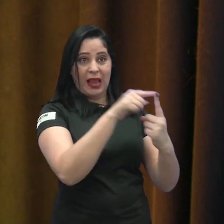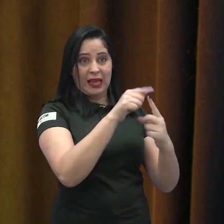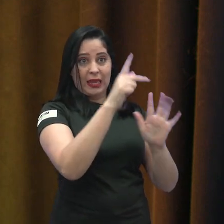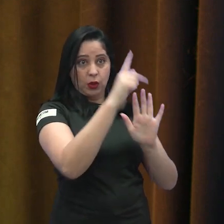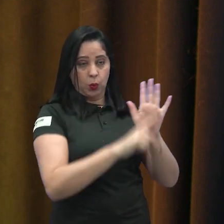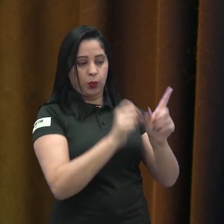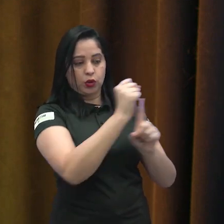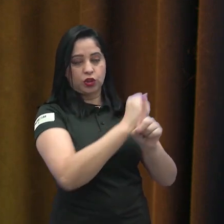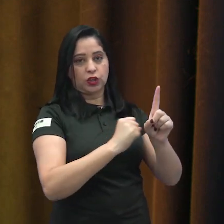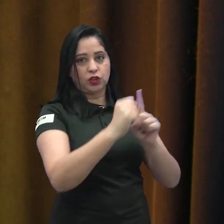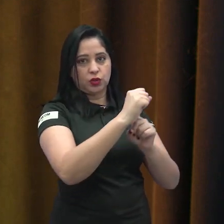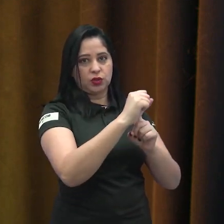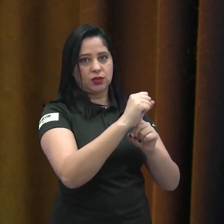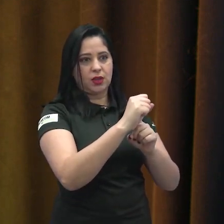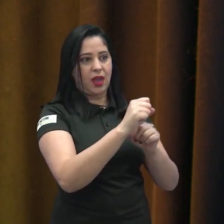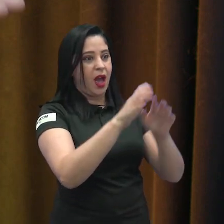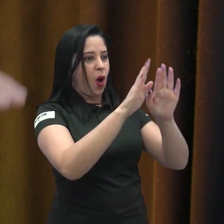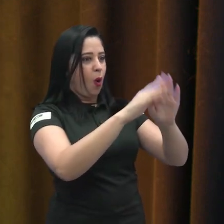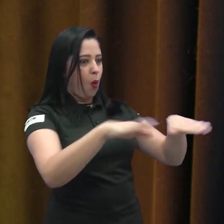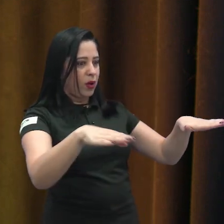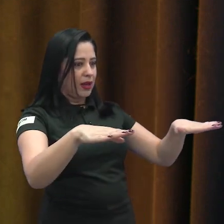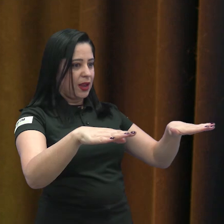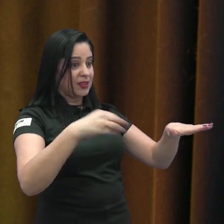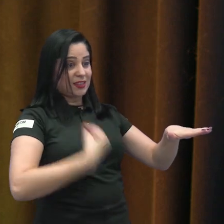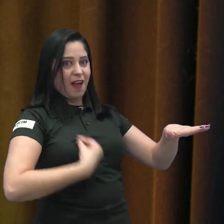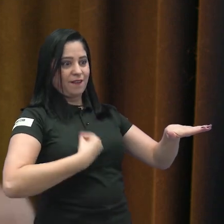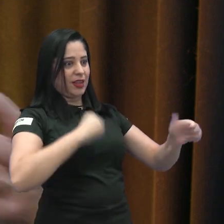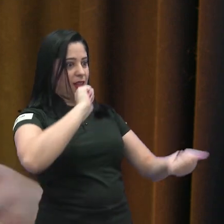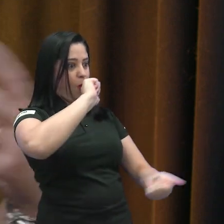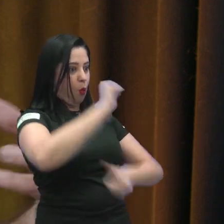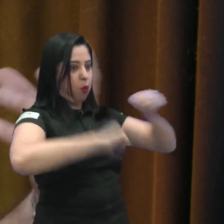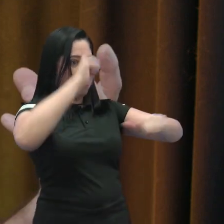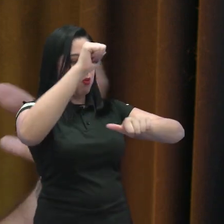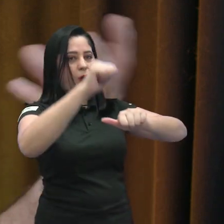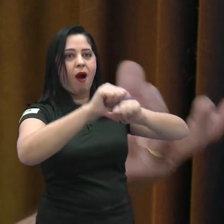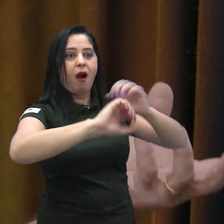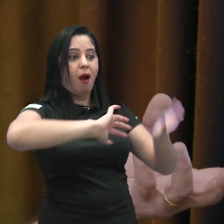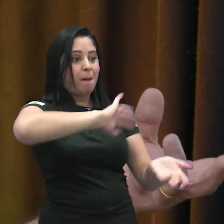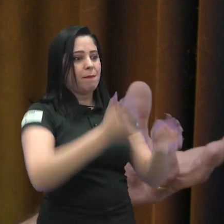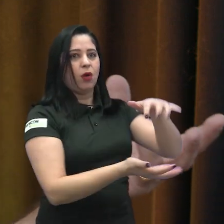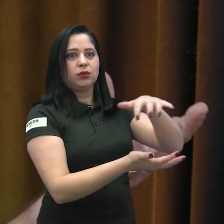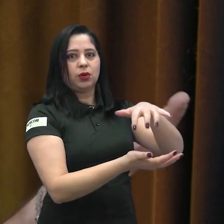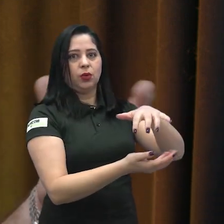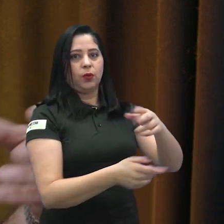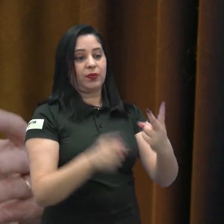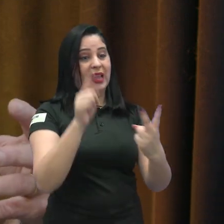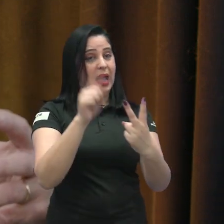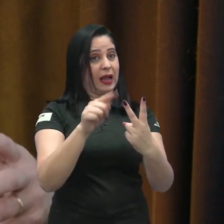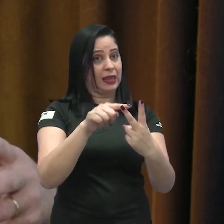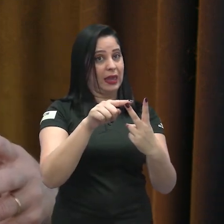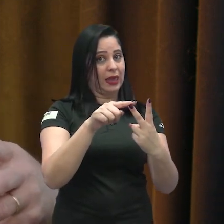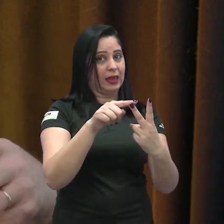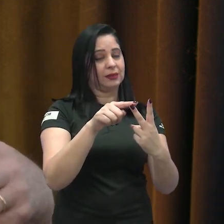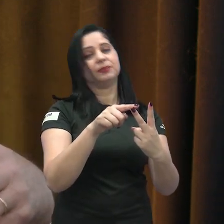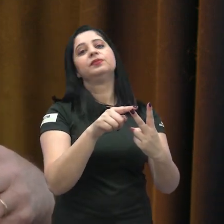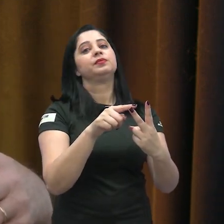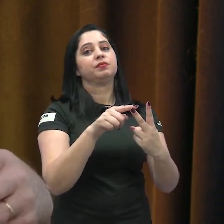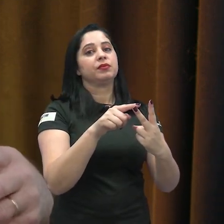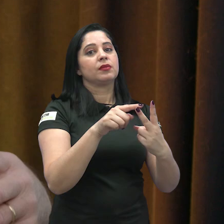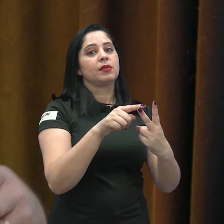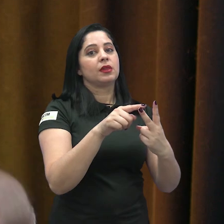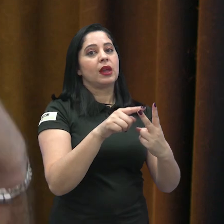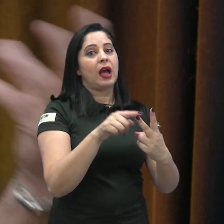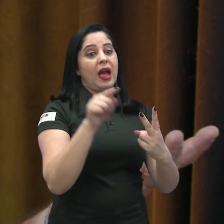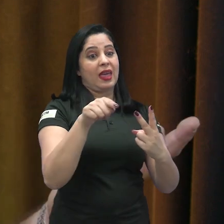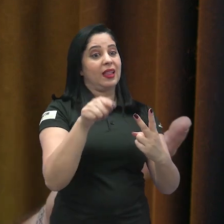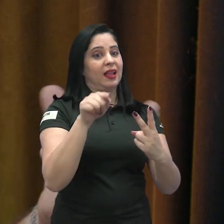estive no social, eu transformei vidas para qualidade, para cidadãos. Como o professor Renato